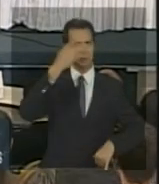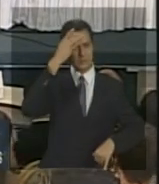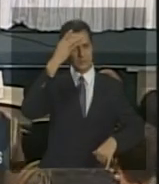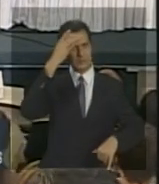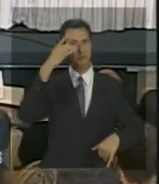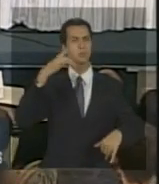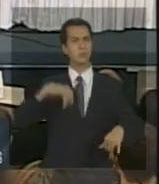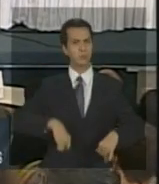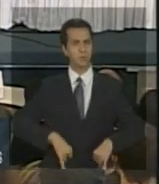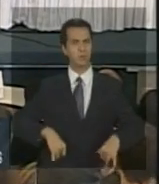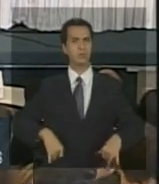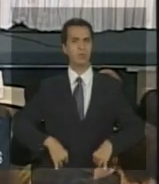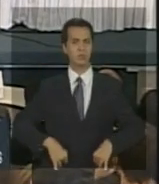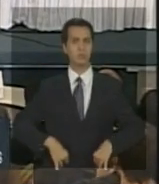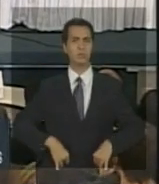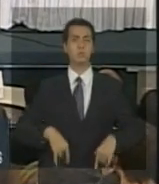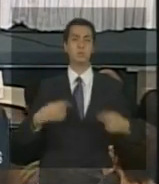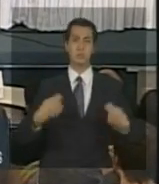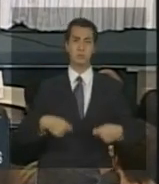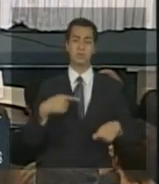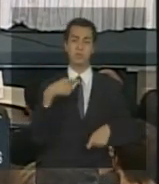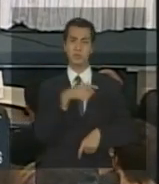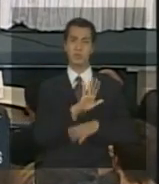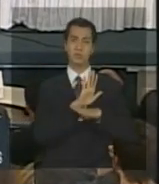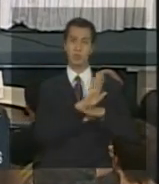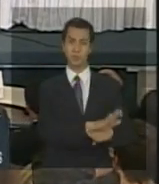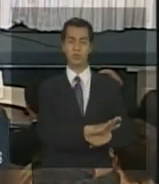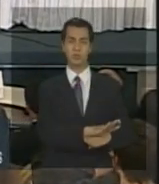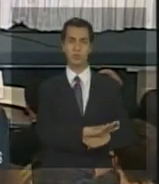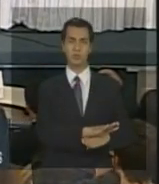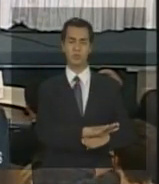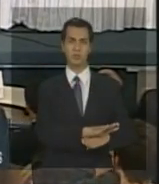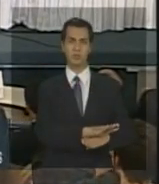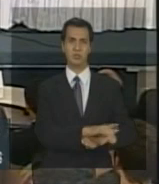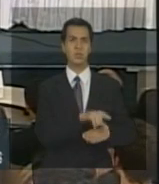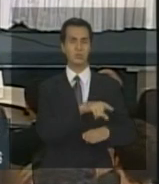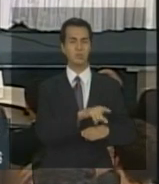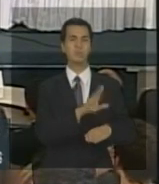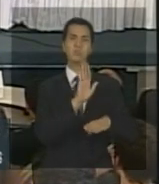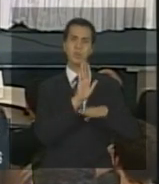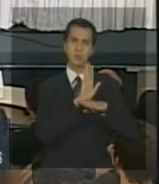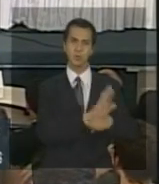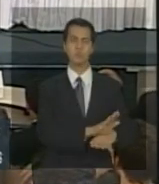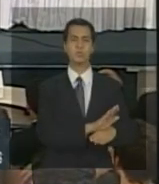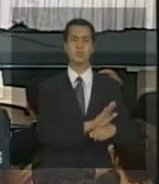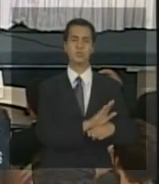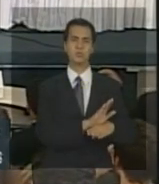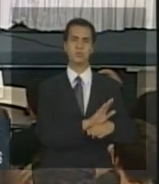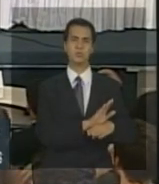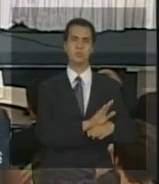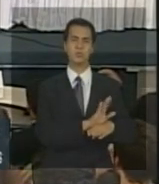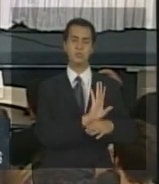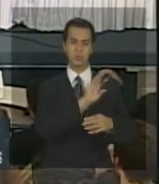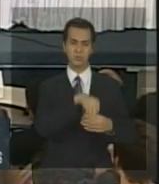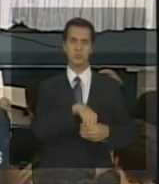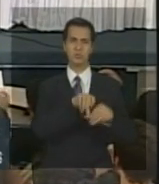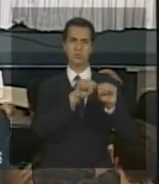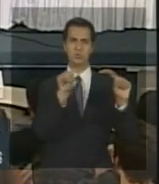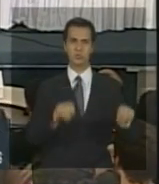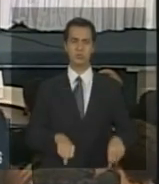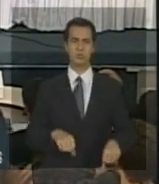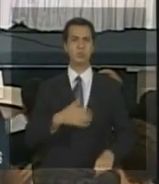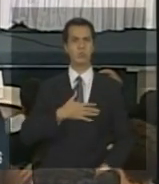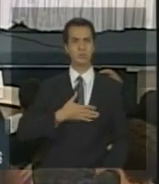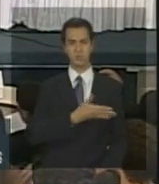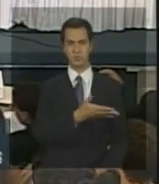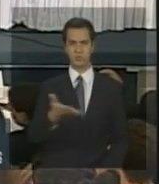E é muito importante que elas tenham garantia deste atendimento dentro do sistema. Senhoras e senhores,